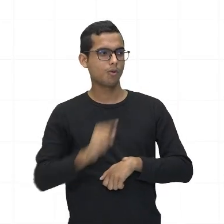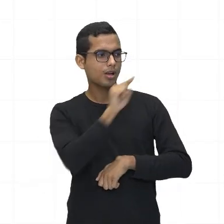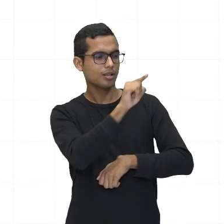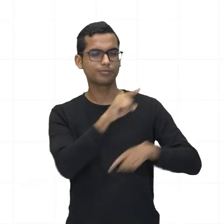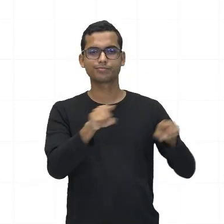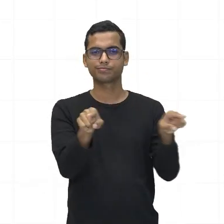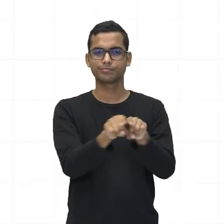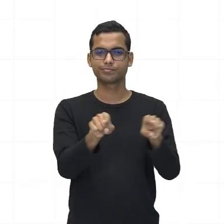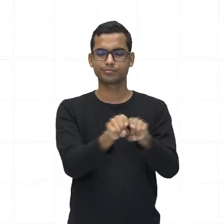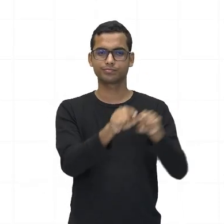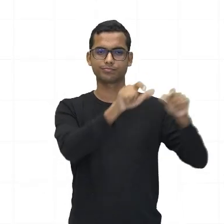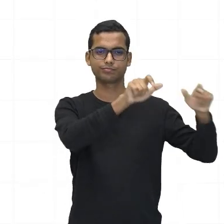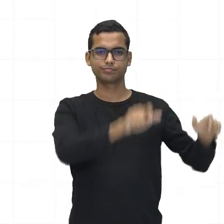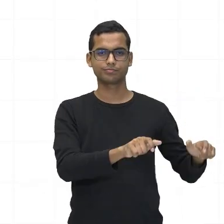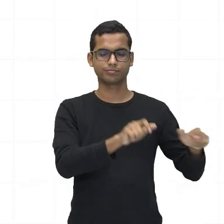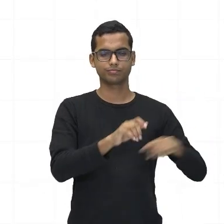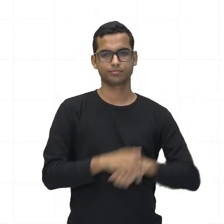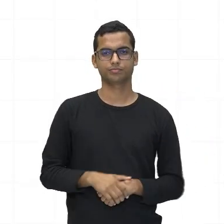Seguindo,